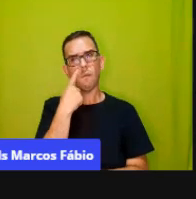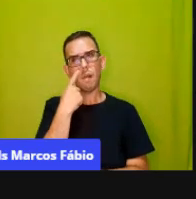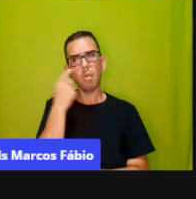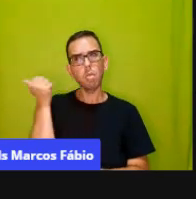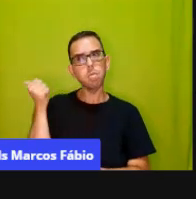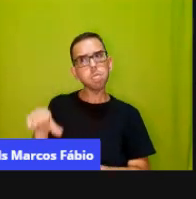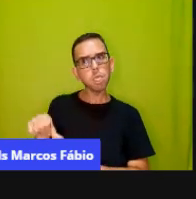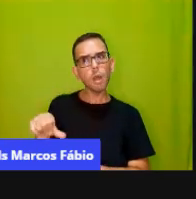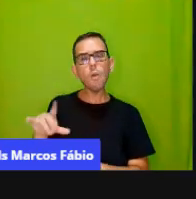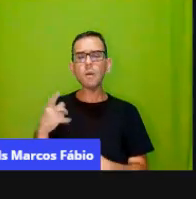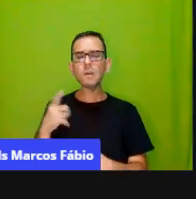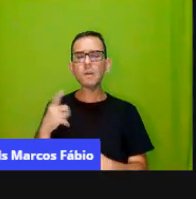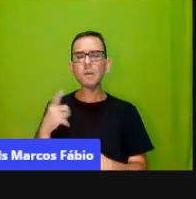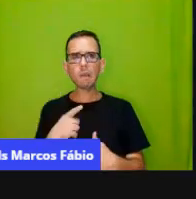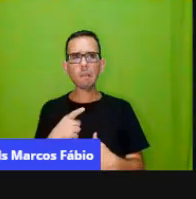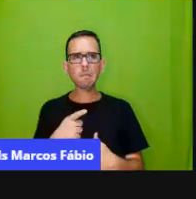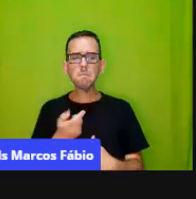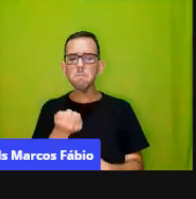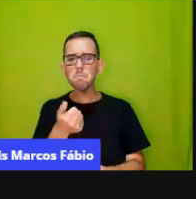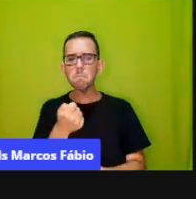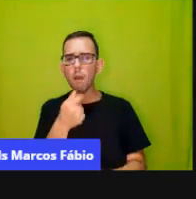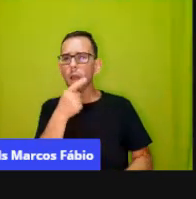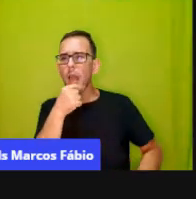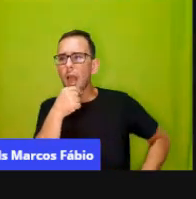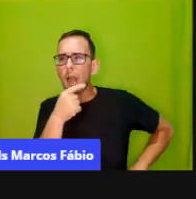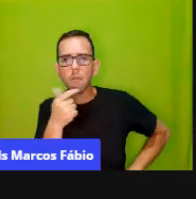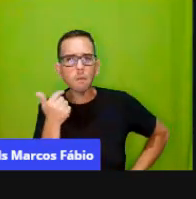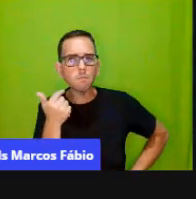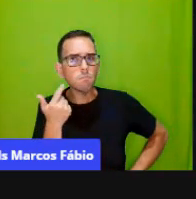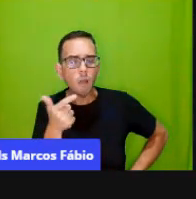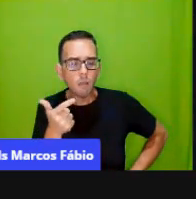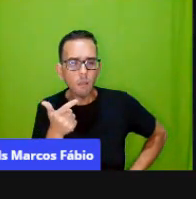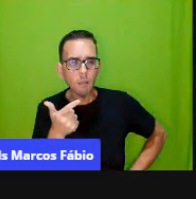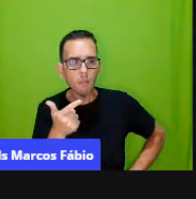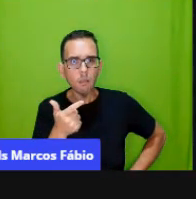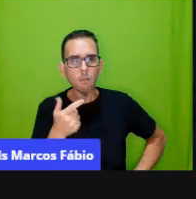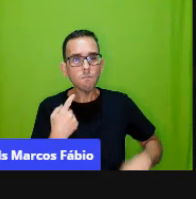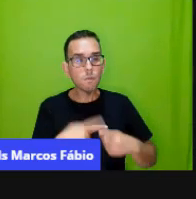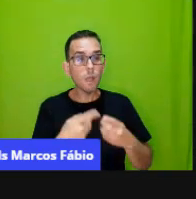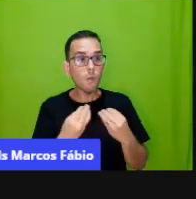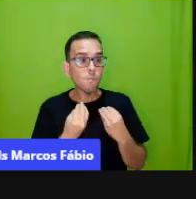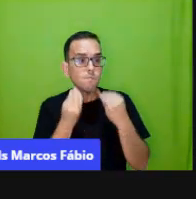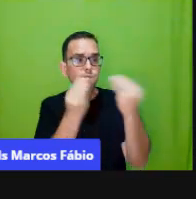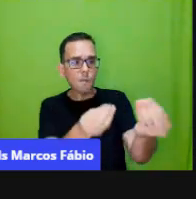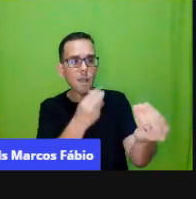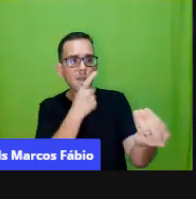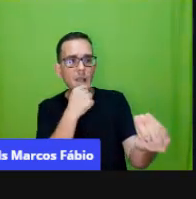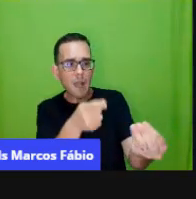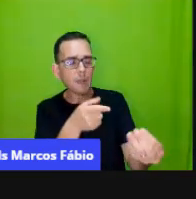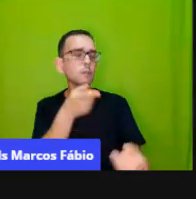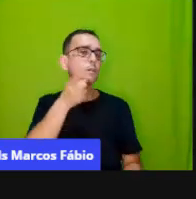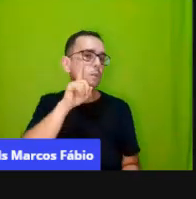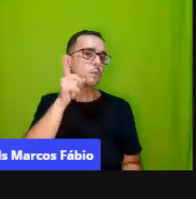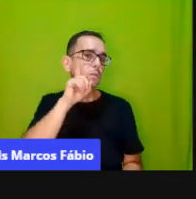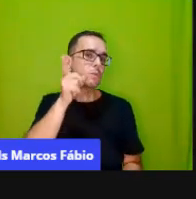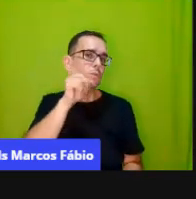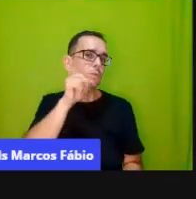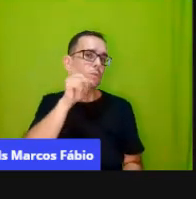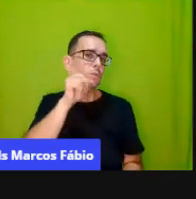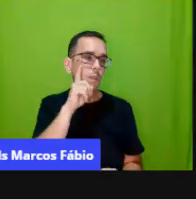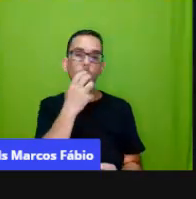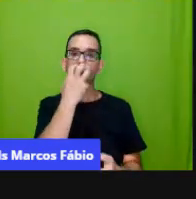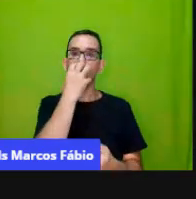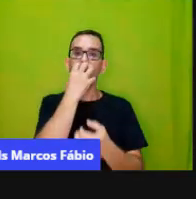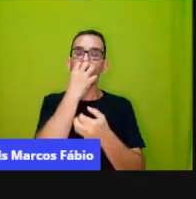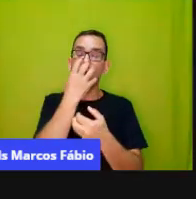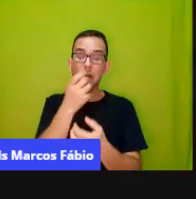tem restrição de água, né? Então, a água não está sendo oferecida para ele durante todo o dia, porque os cães bebem água